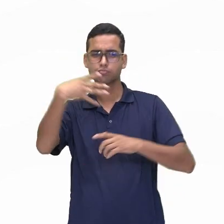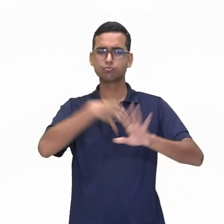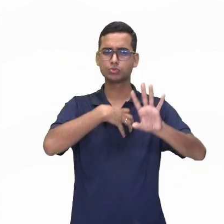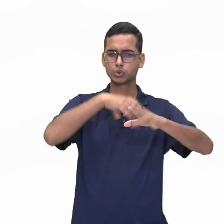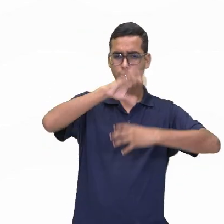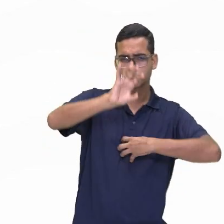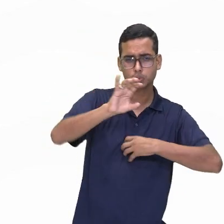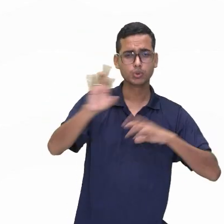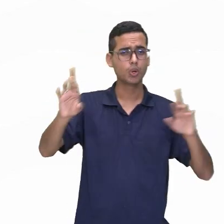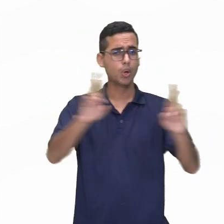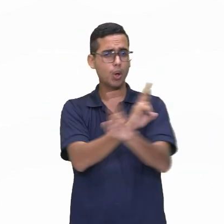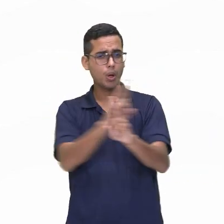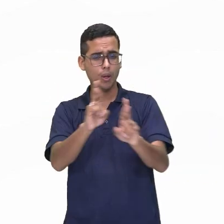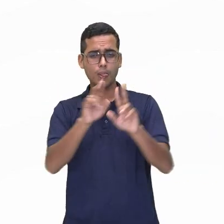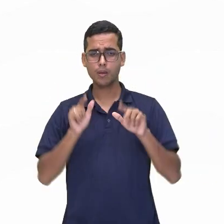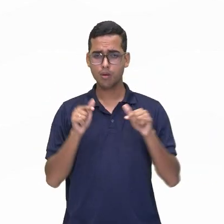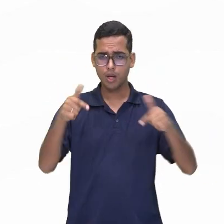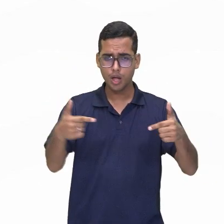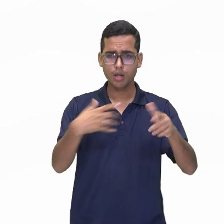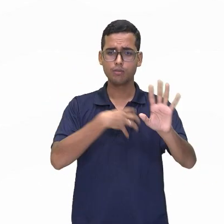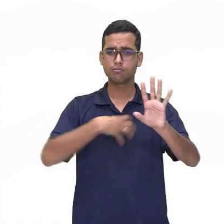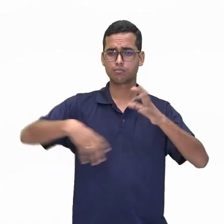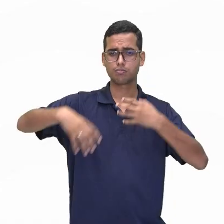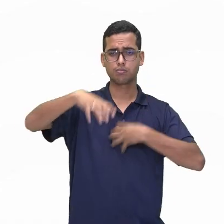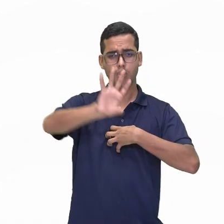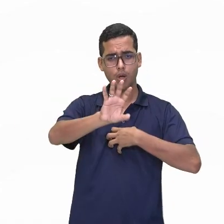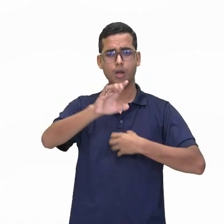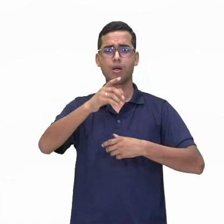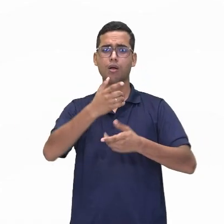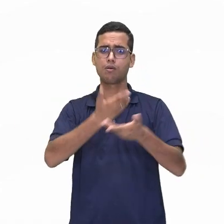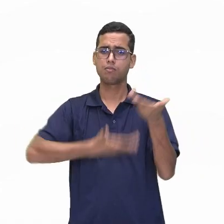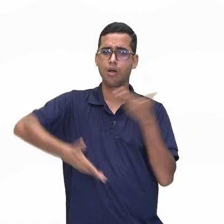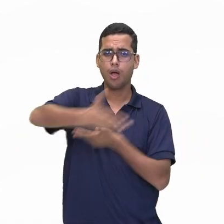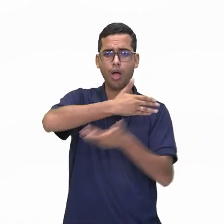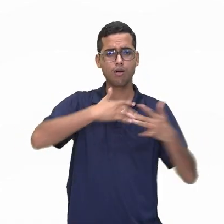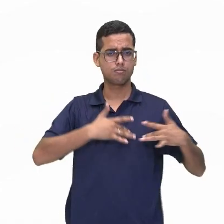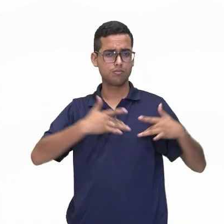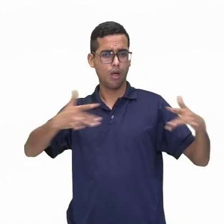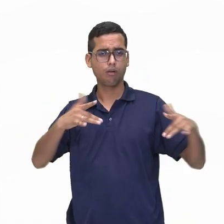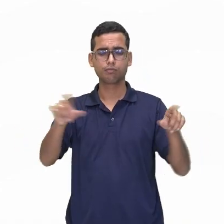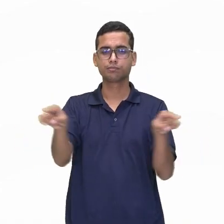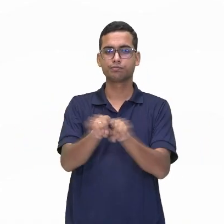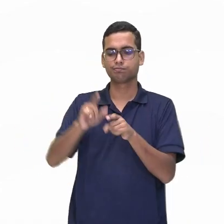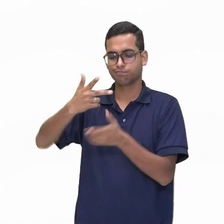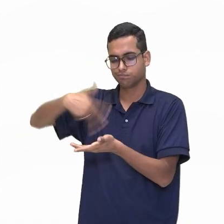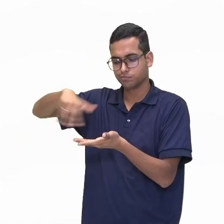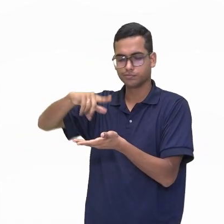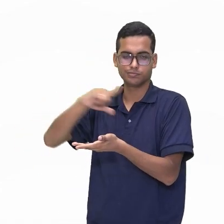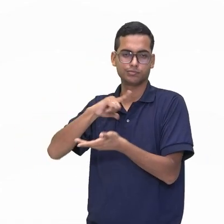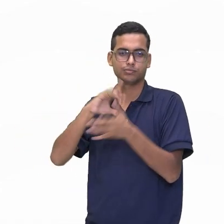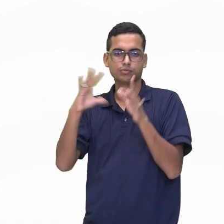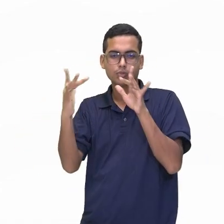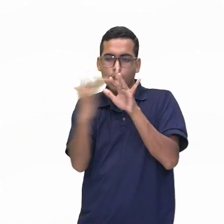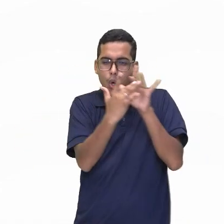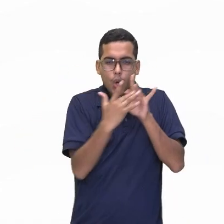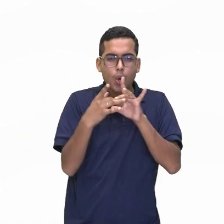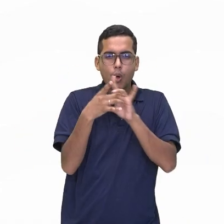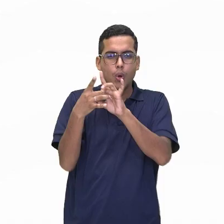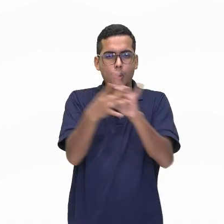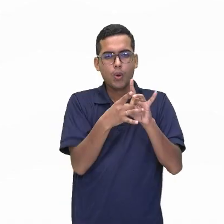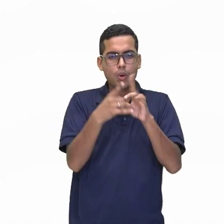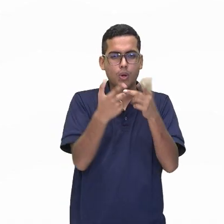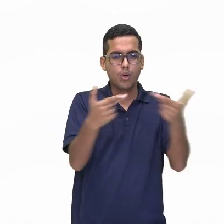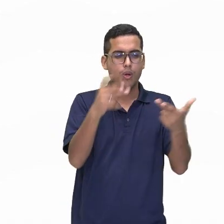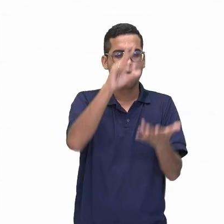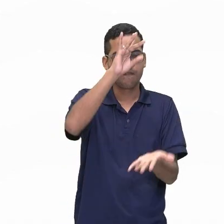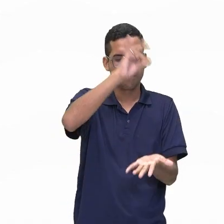e sensibilidade, ação e pensamento, que a dança estabelece as conexões com a realidade